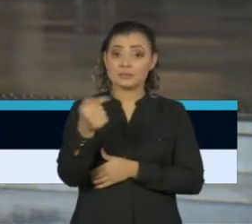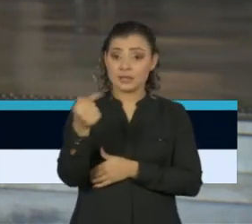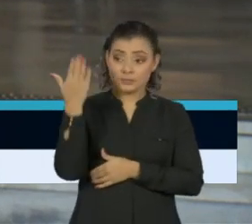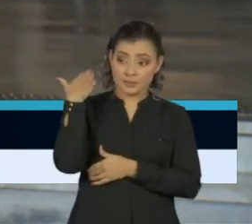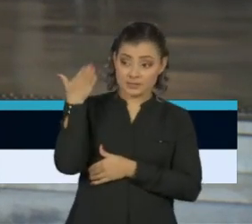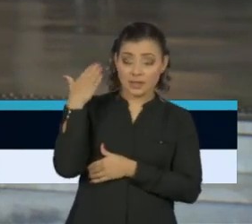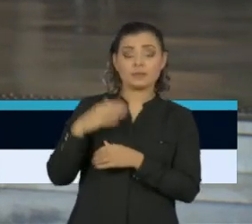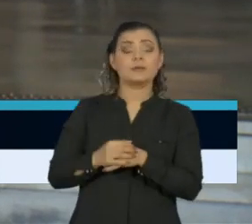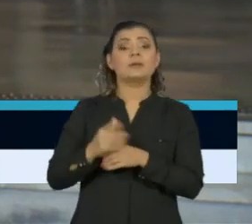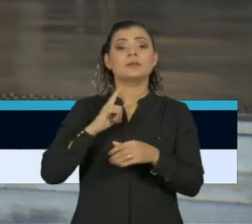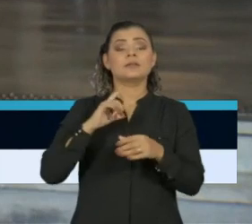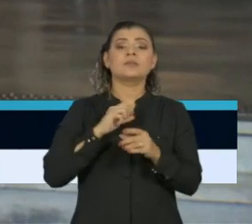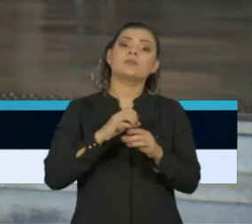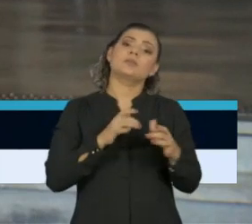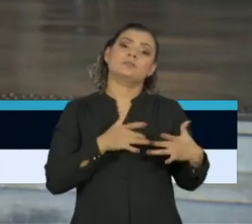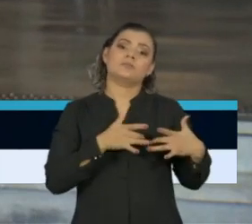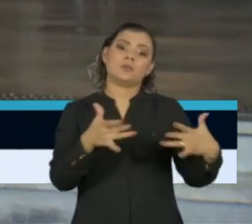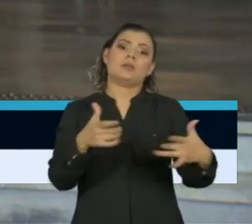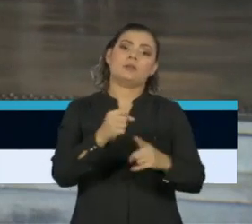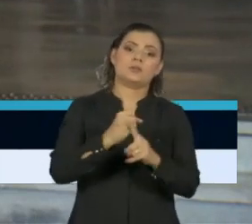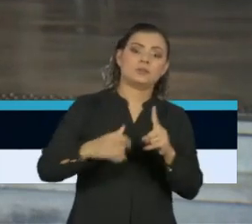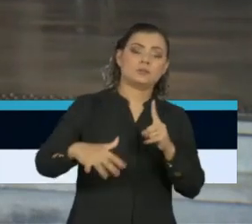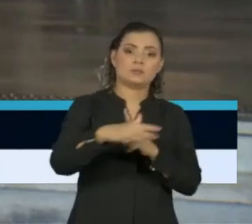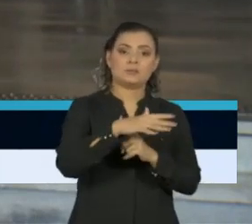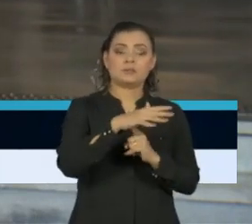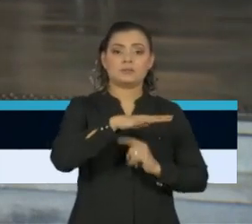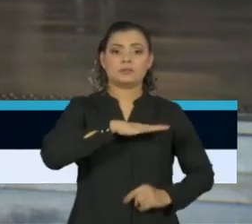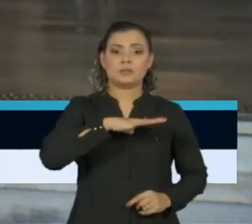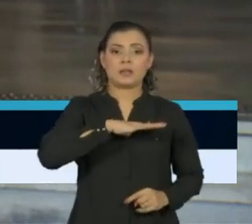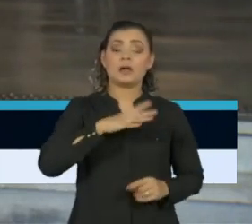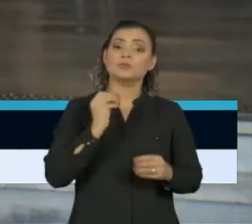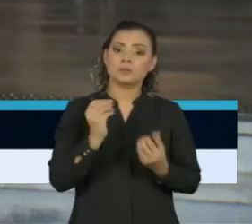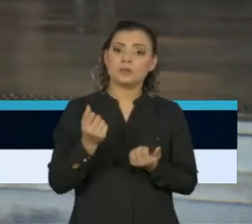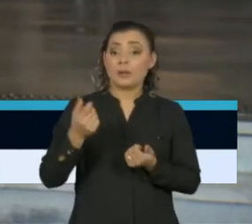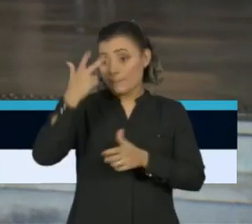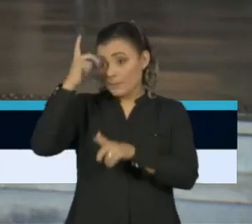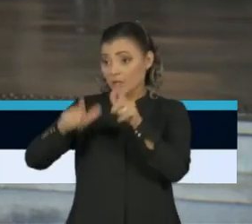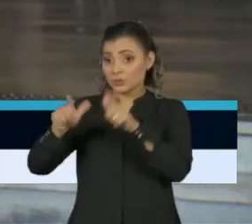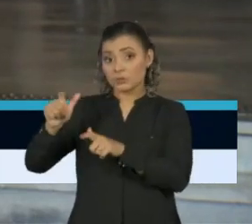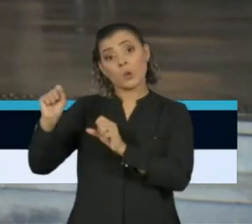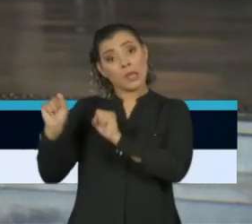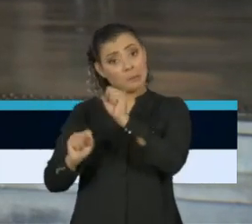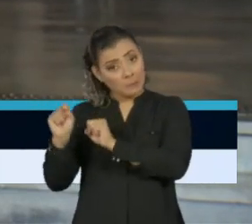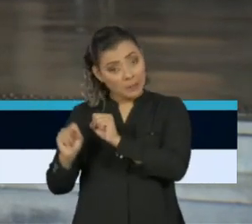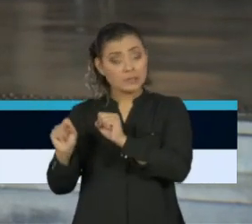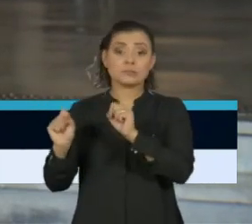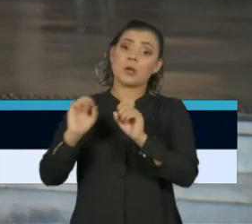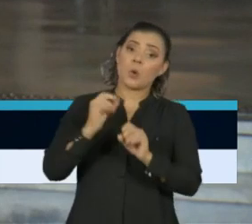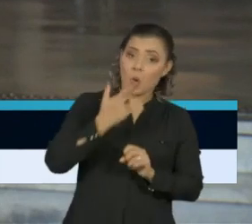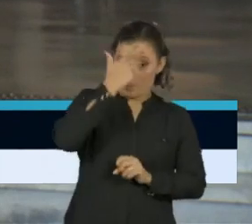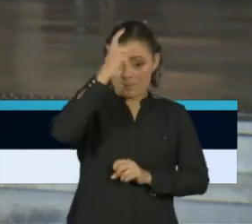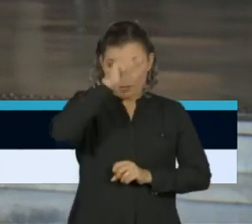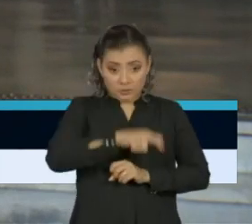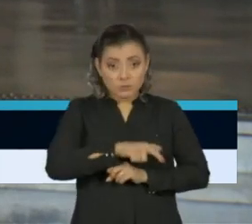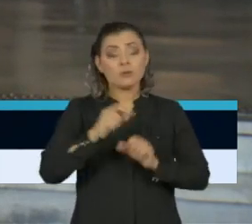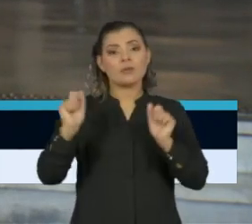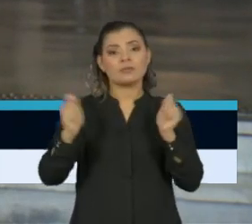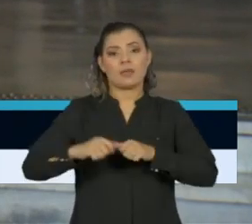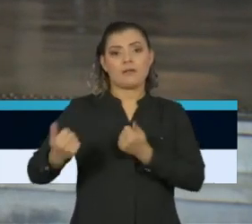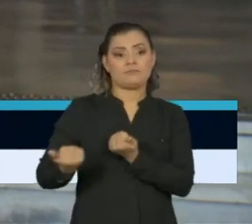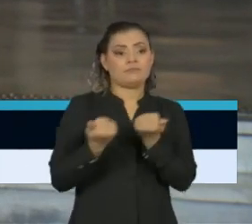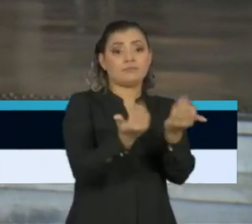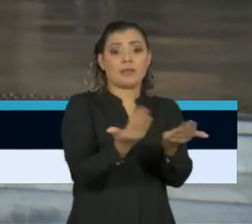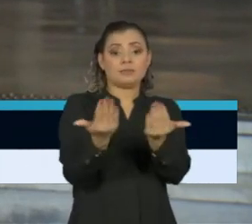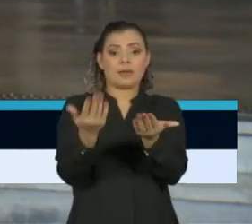programa Cidade Solidária, programa para receber doações de pessoas físicas e jurídicas, tanto